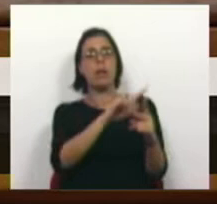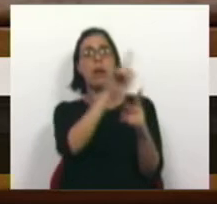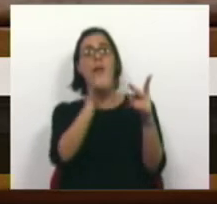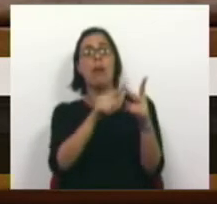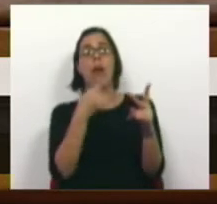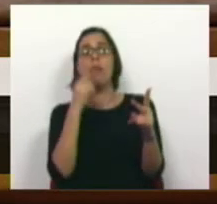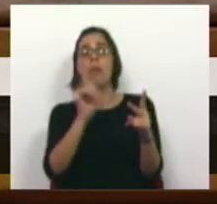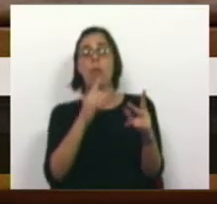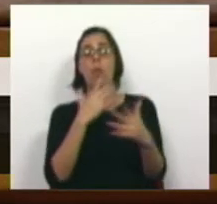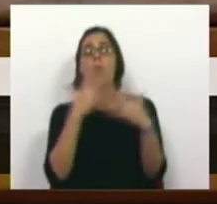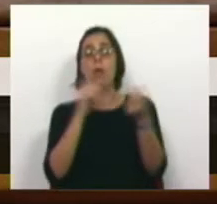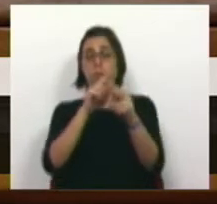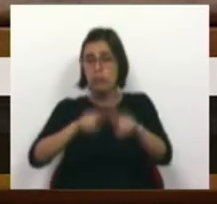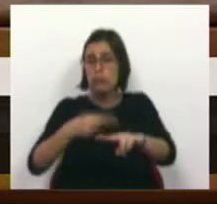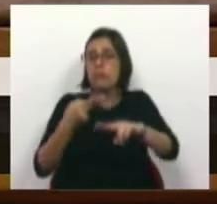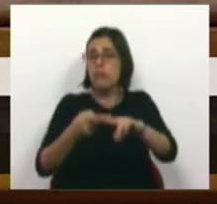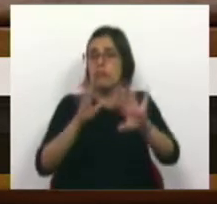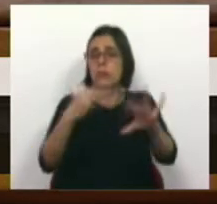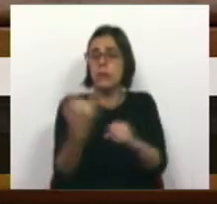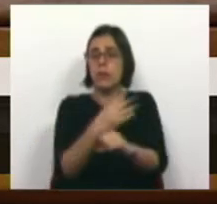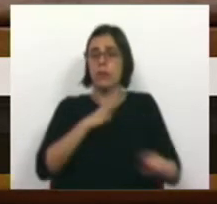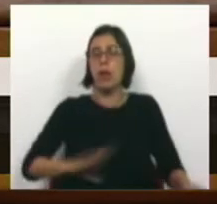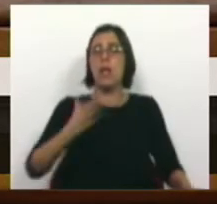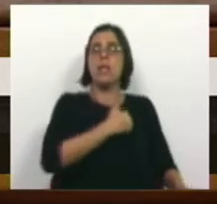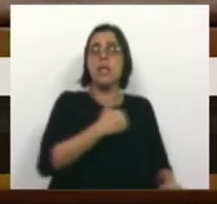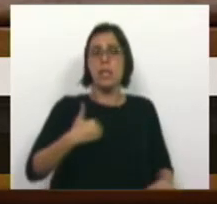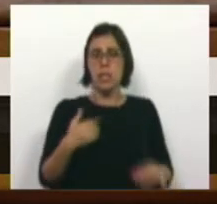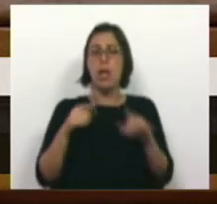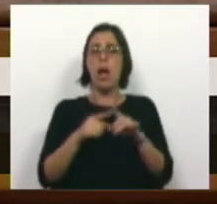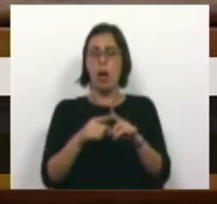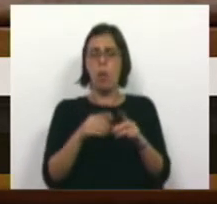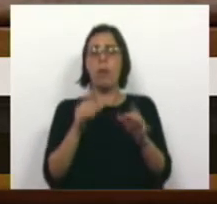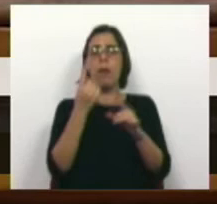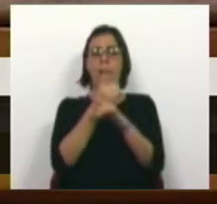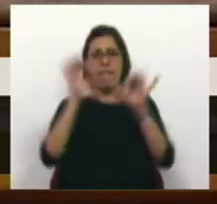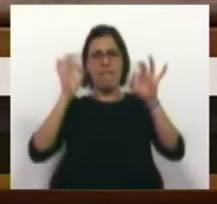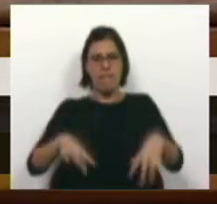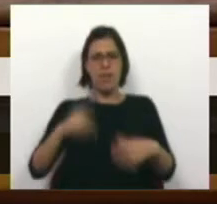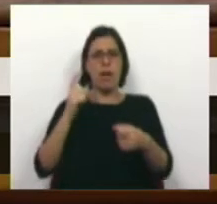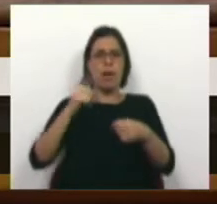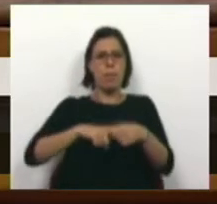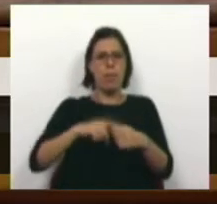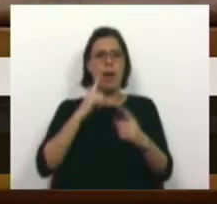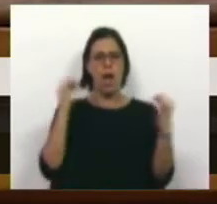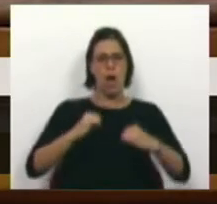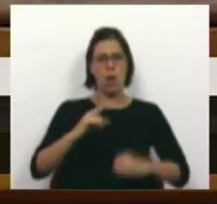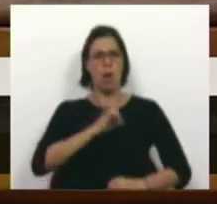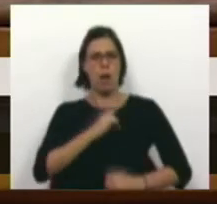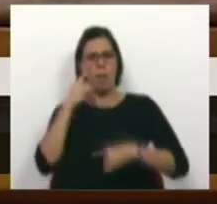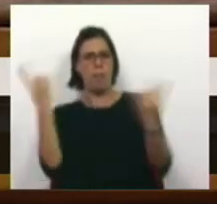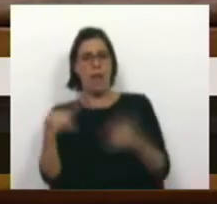não significar um grande reforço do Serviço Nacional de Saúde que afaste de vez as parcerias público-privado nesse